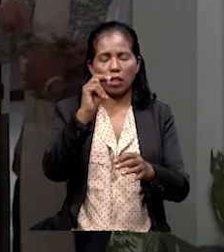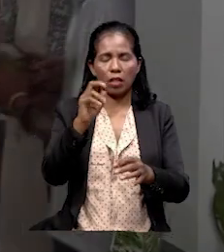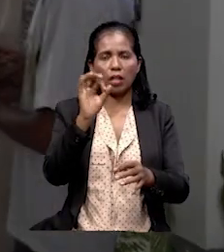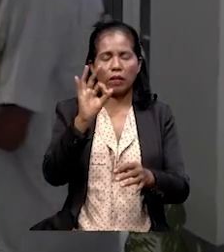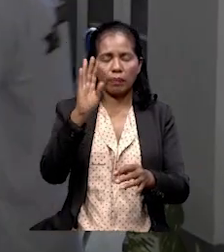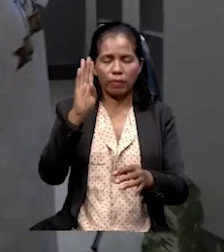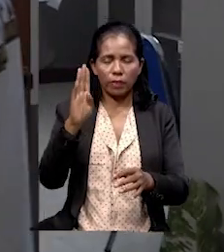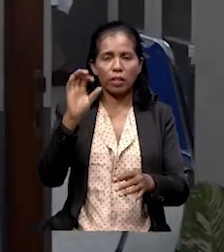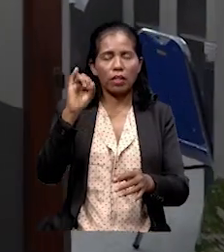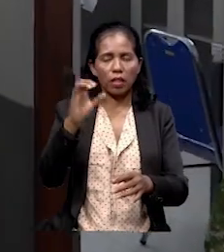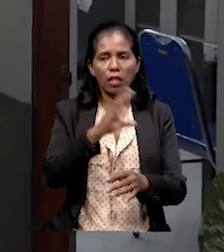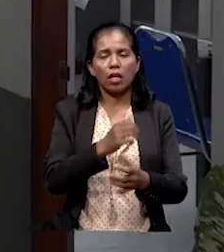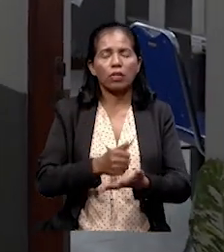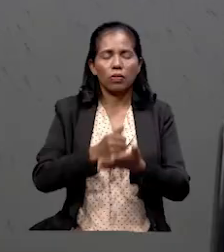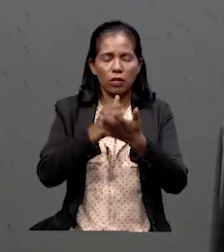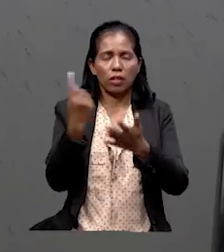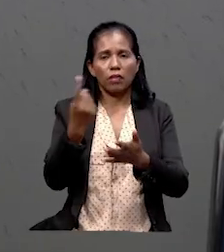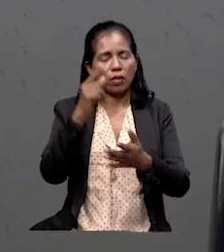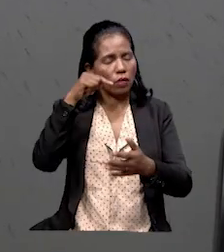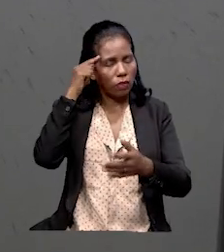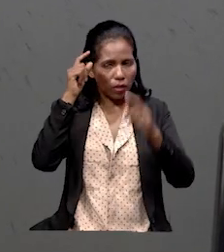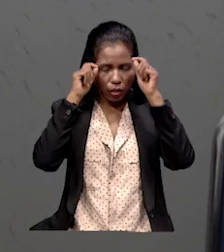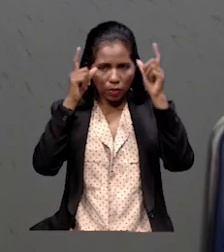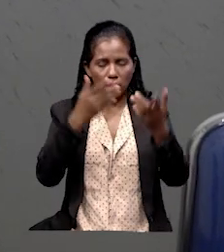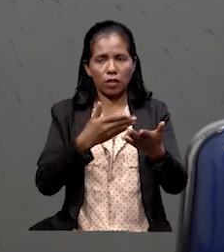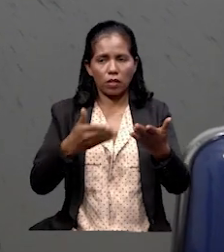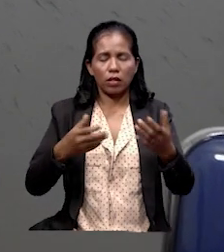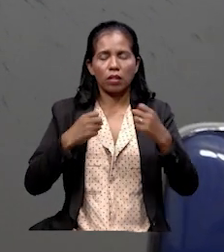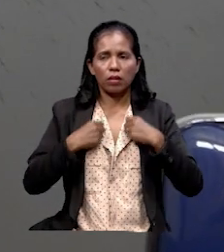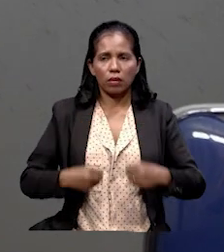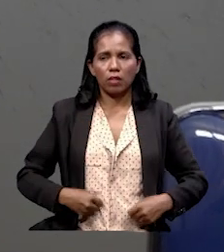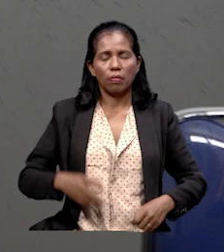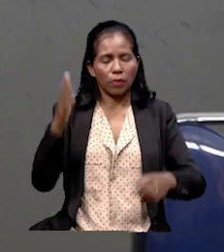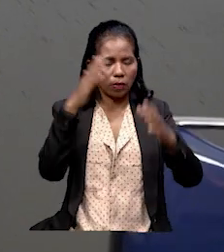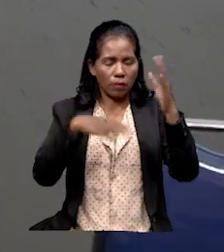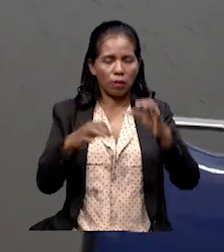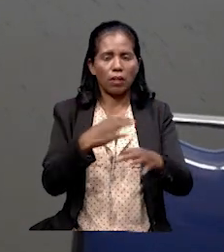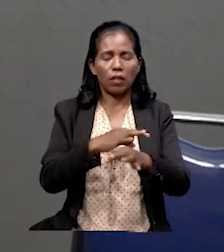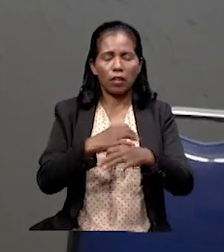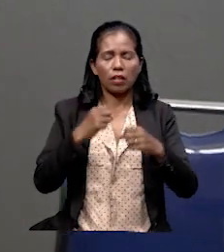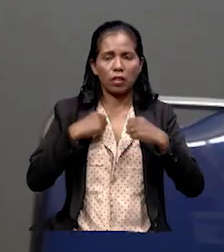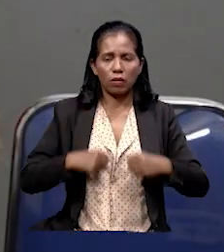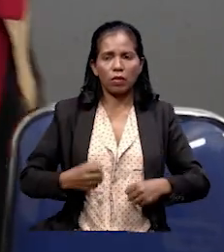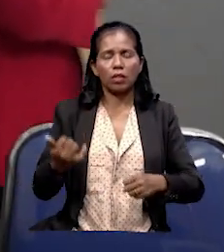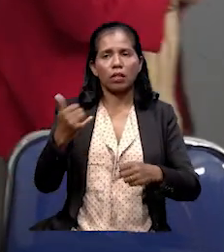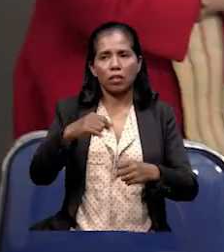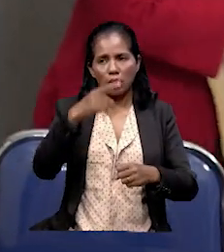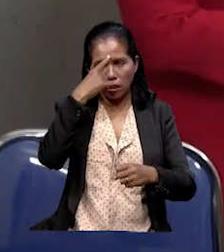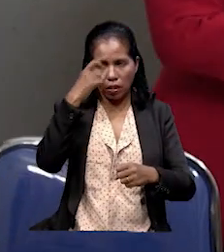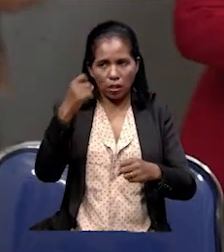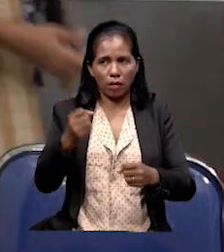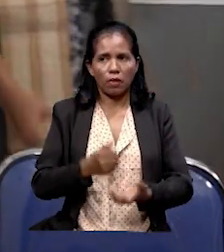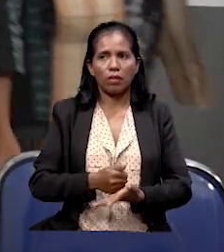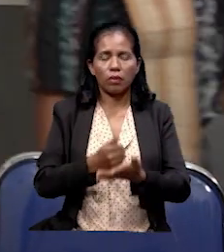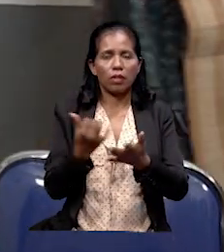em governo Timor-Leste a facilidade de saúde, mas é problema manutenção e centro de saúde Sira sai preocupação, tampa facilidade